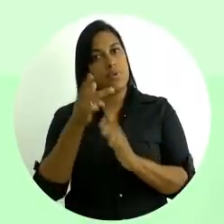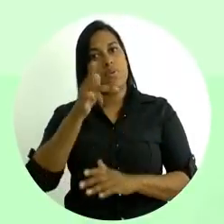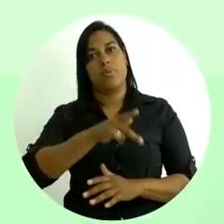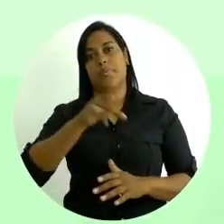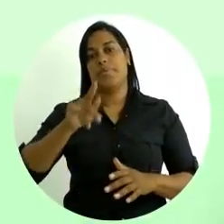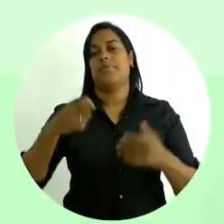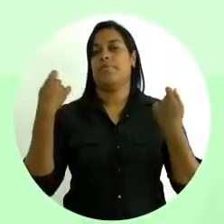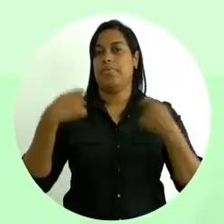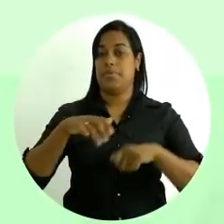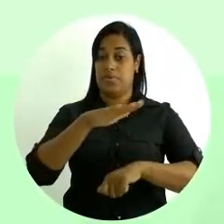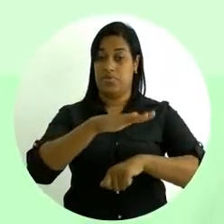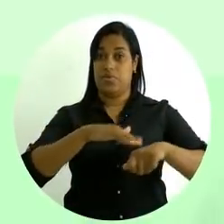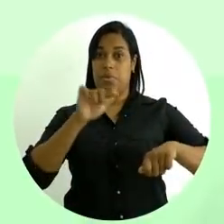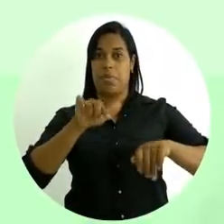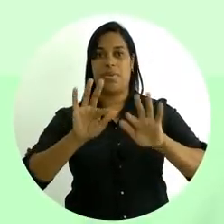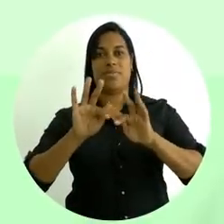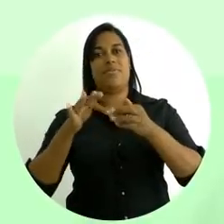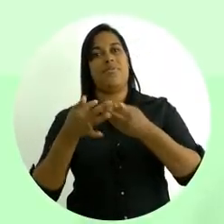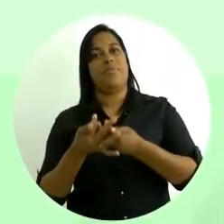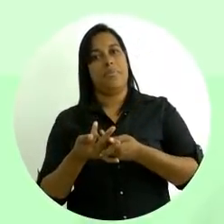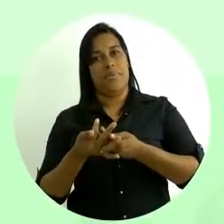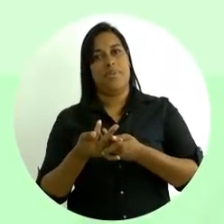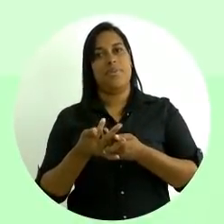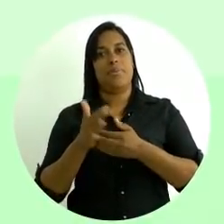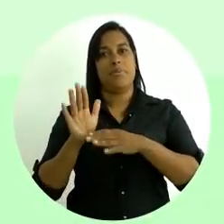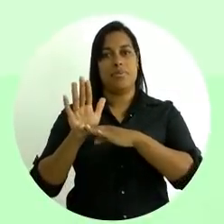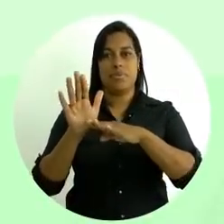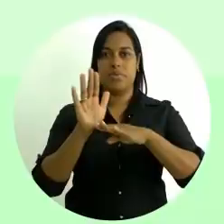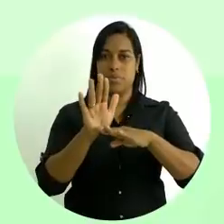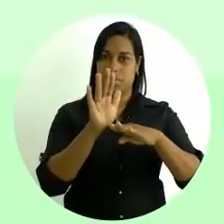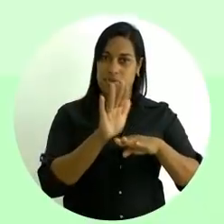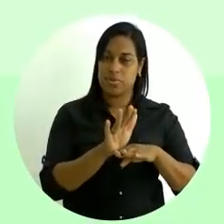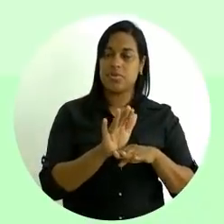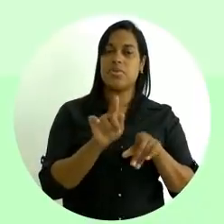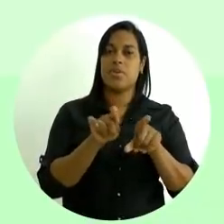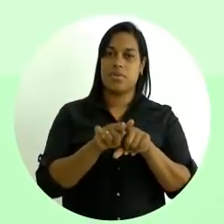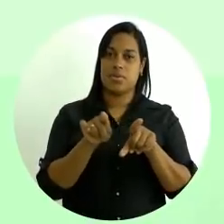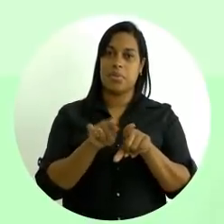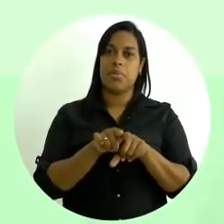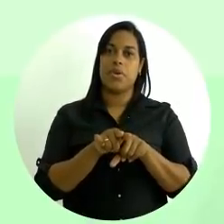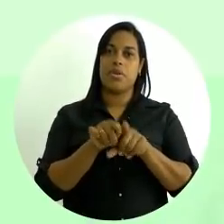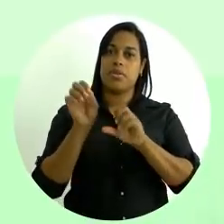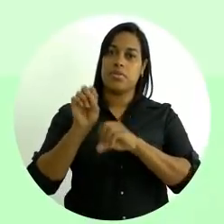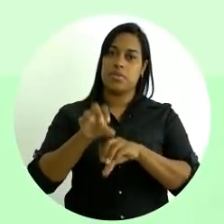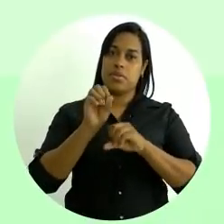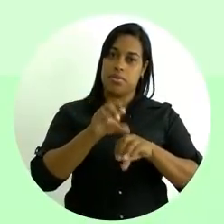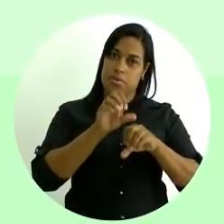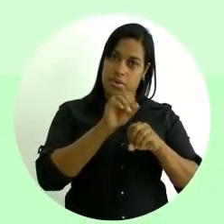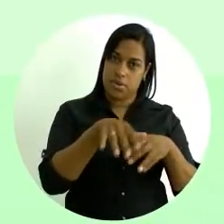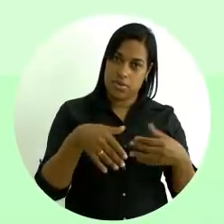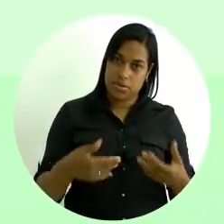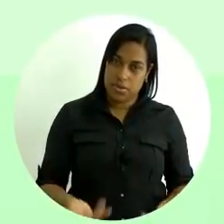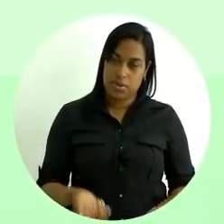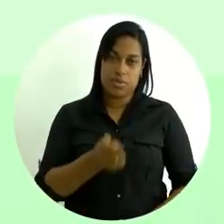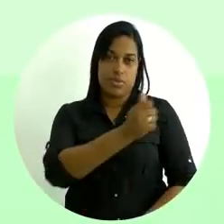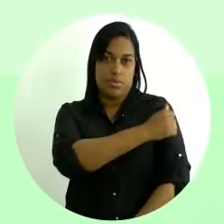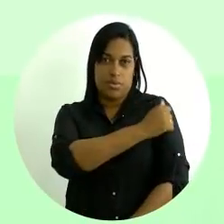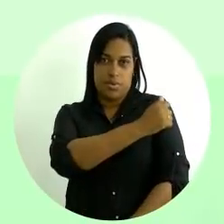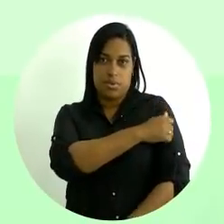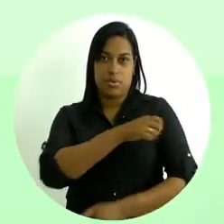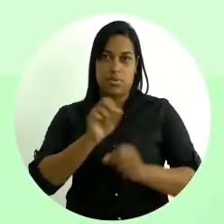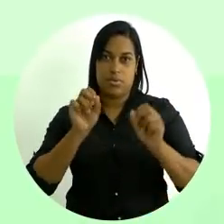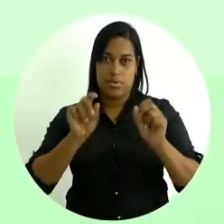escola e o professor precisa chamar essa família para nos ajudar no processo de educação